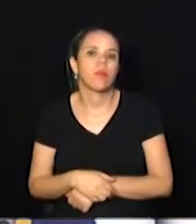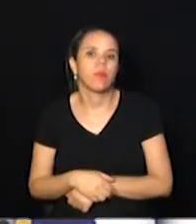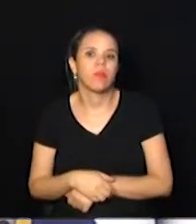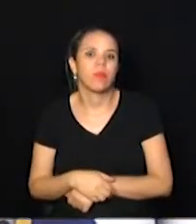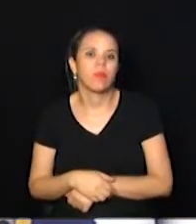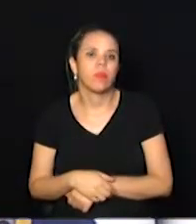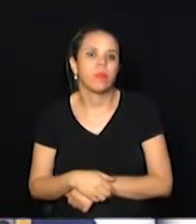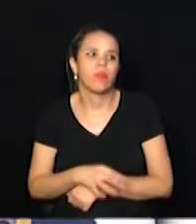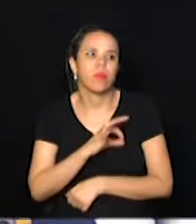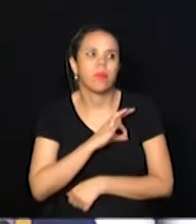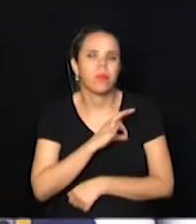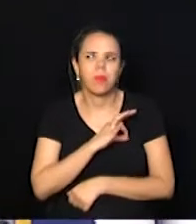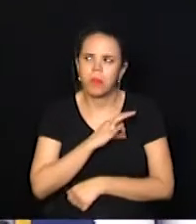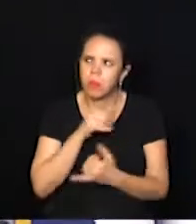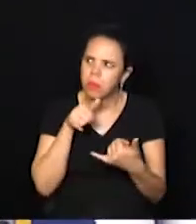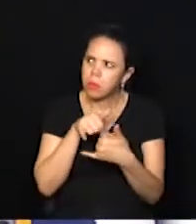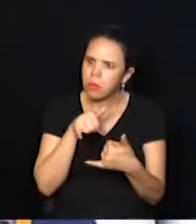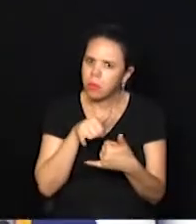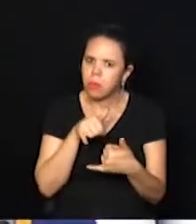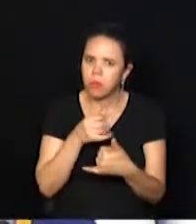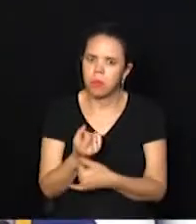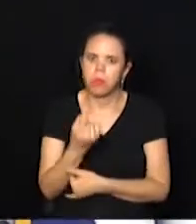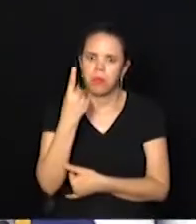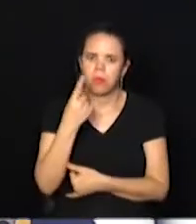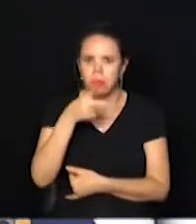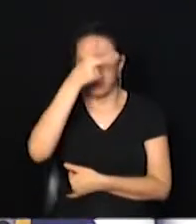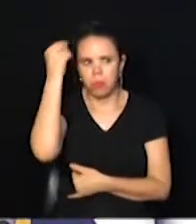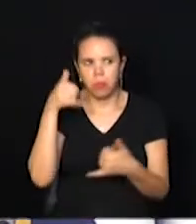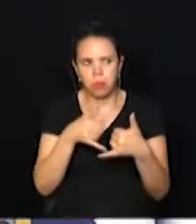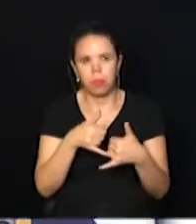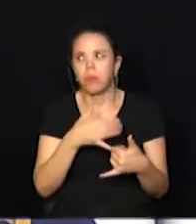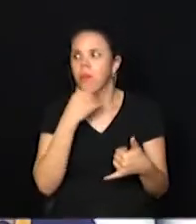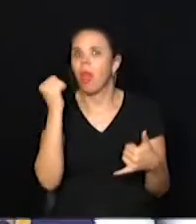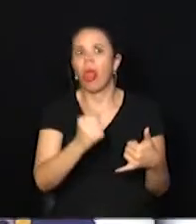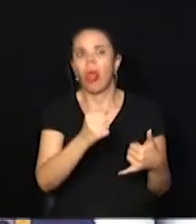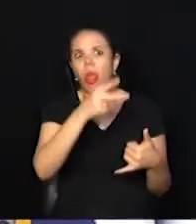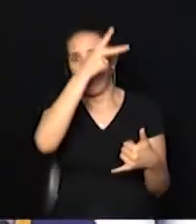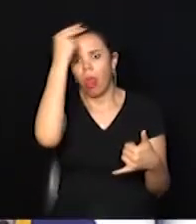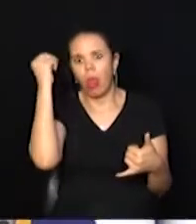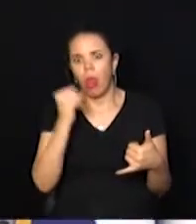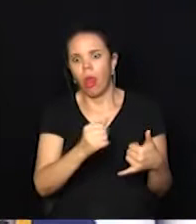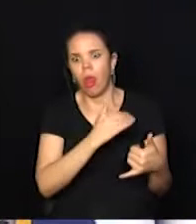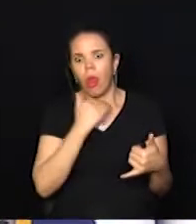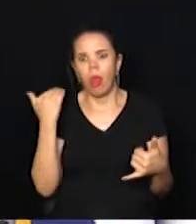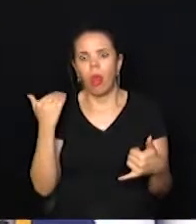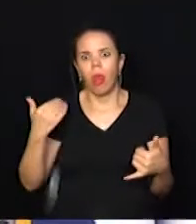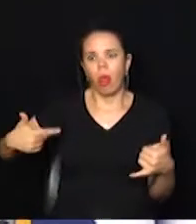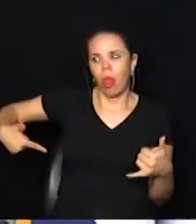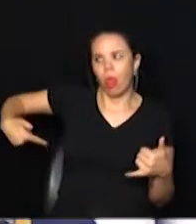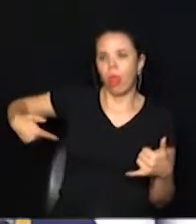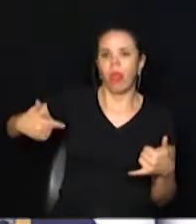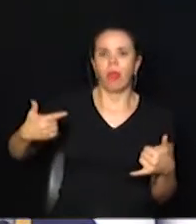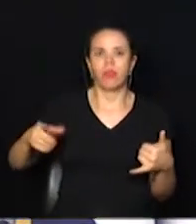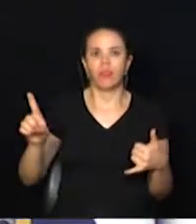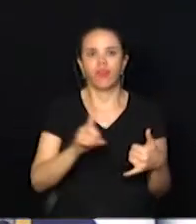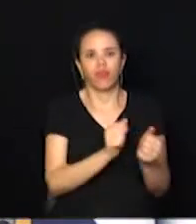Foi esquisito. Estou ligando no celular do prefeito, então outra voz. Não, o Toninho foi assassinado. Foi uma bala. Cheguei lá, cheguei junto com o